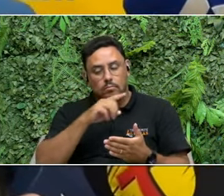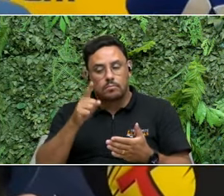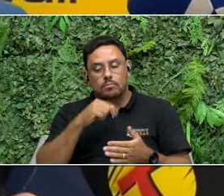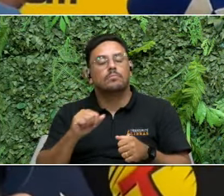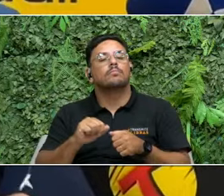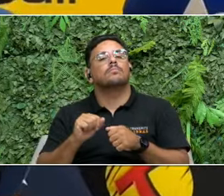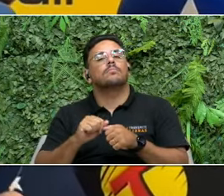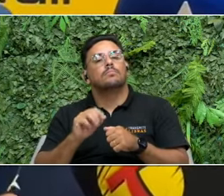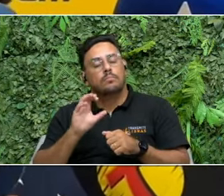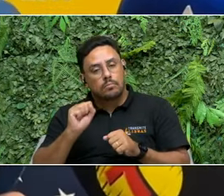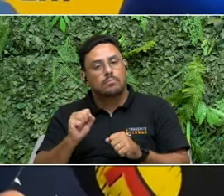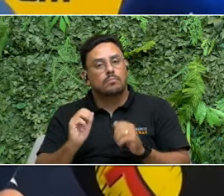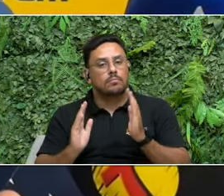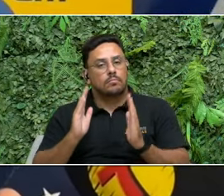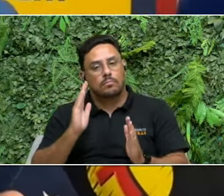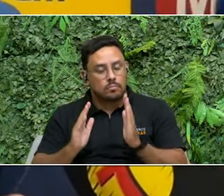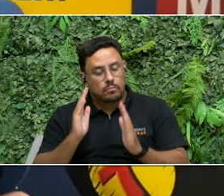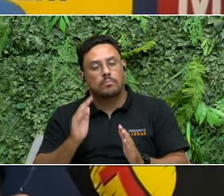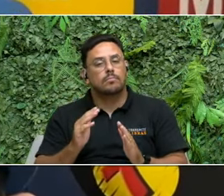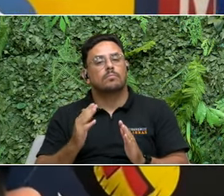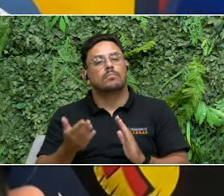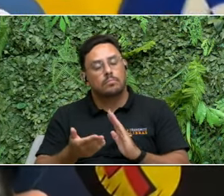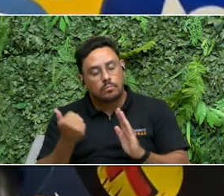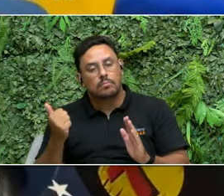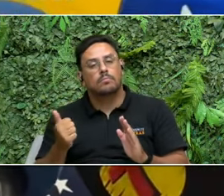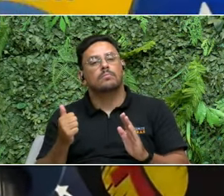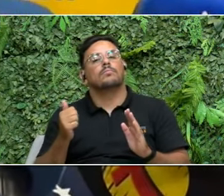domingo momento